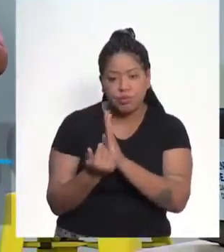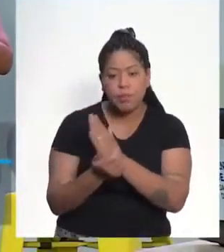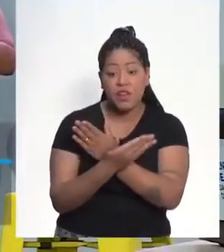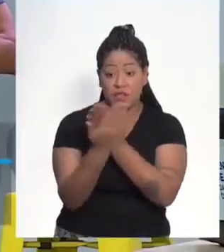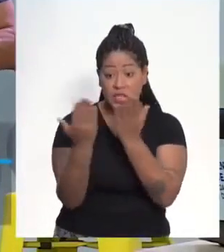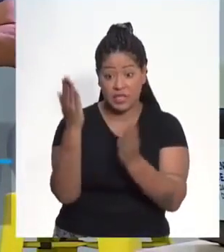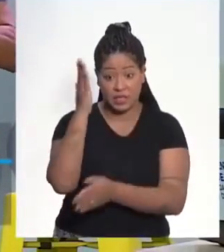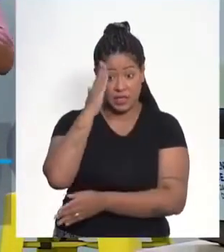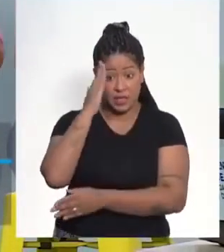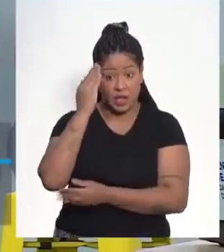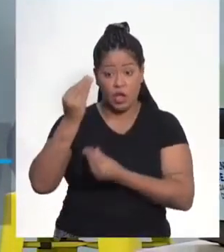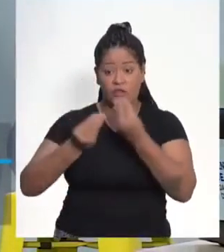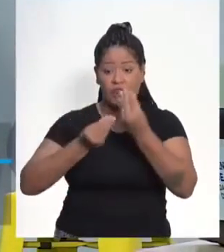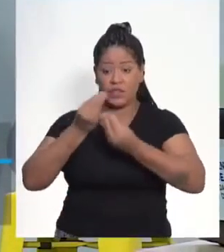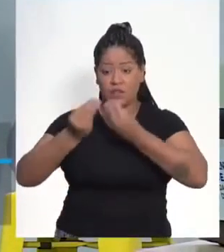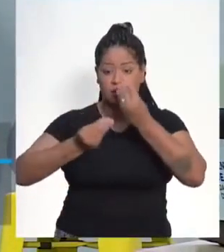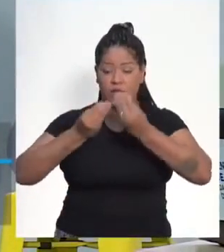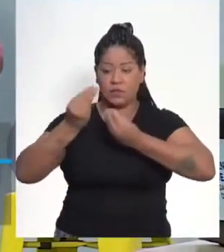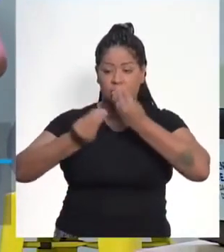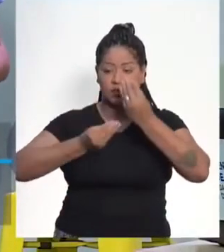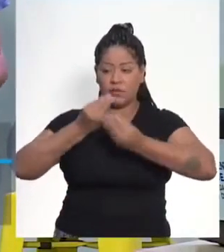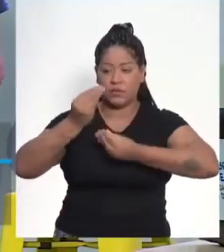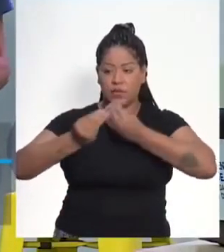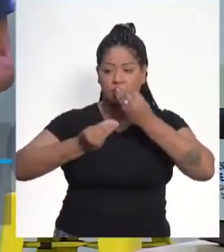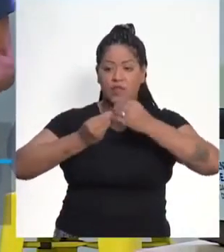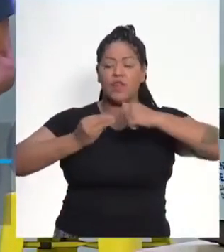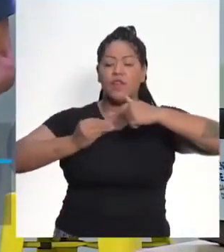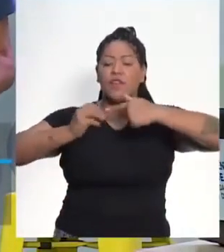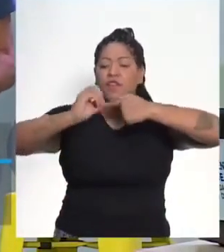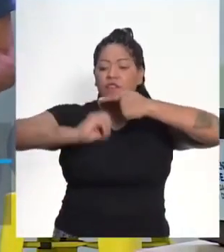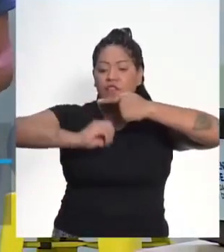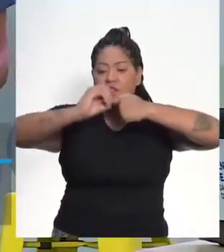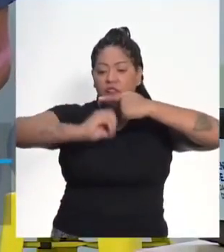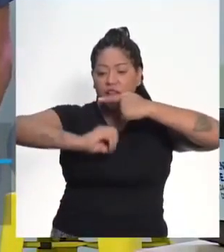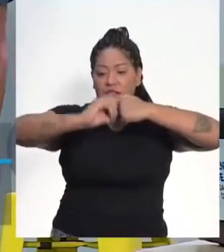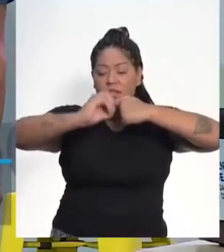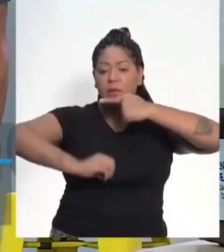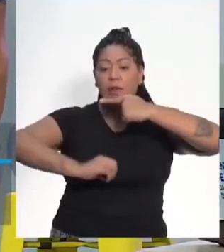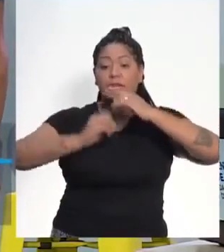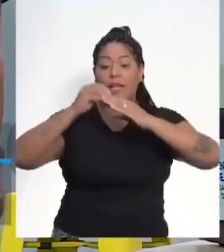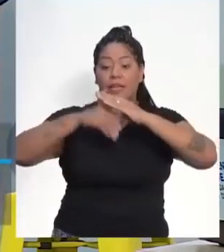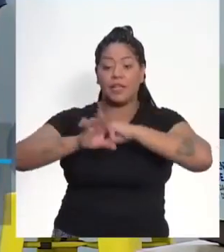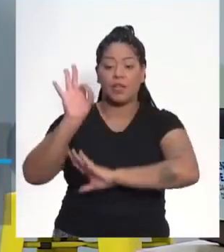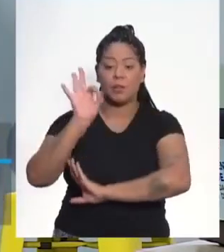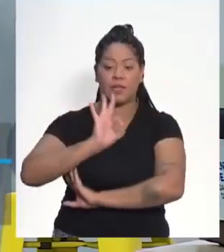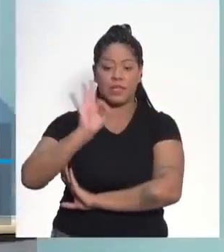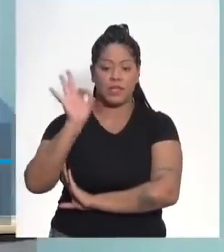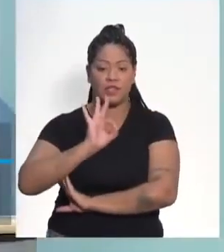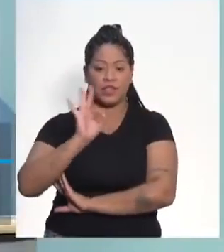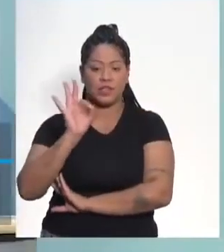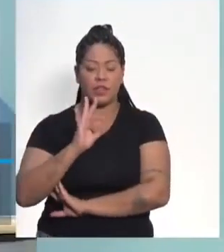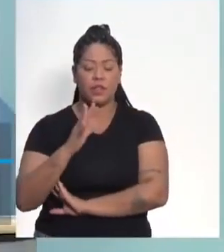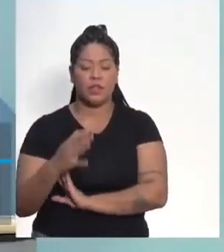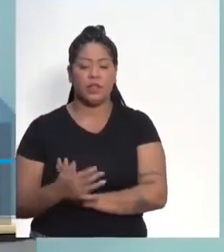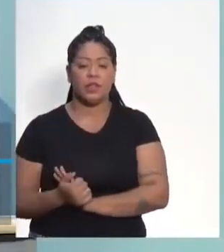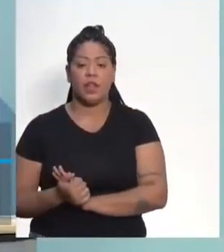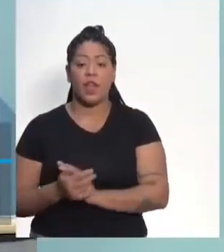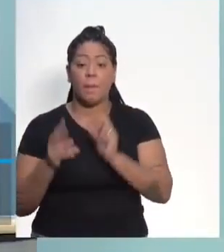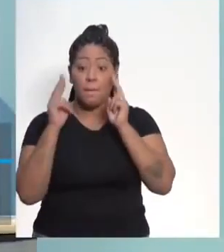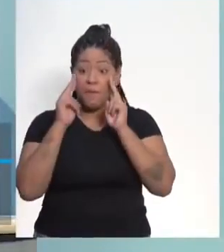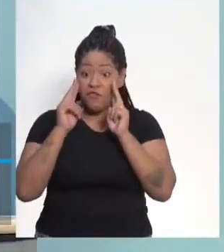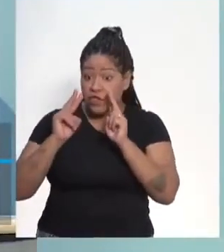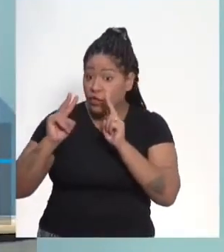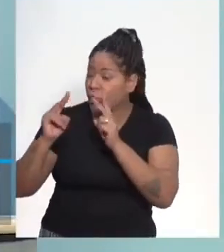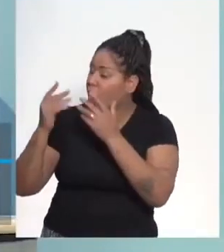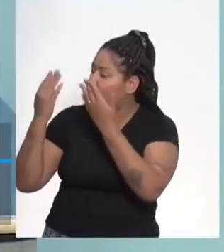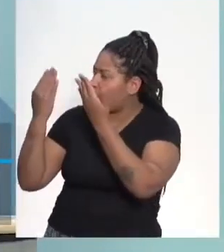ideia de fração e criar essa associação da fração com a ideia de porcentagem. É isso, Ale? Isso. Visualmente,